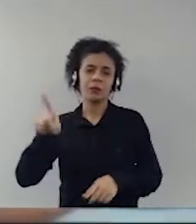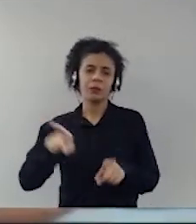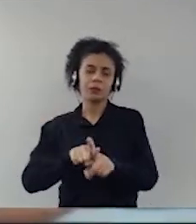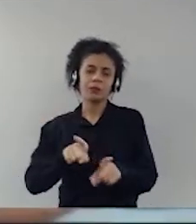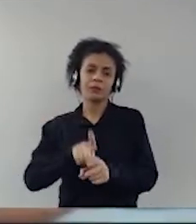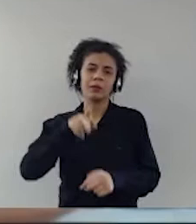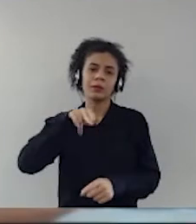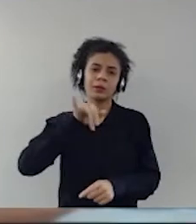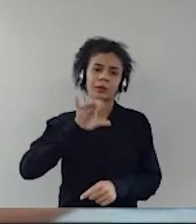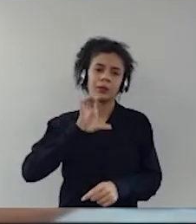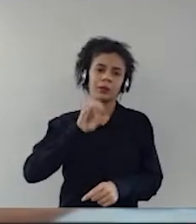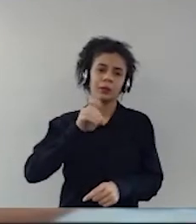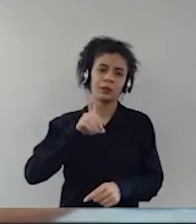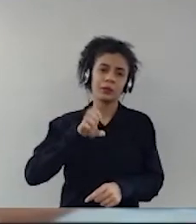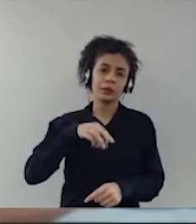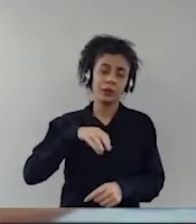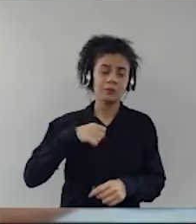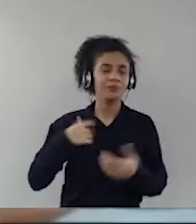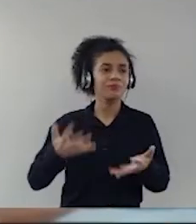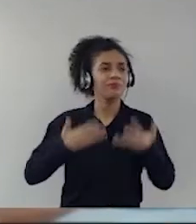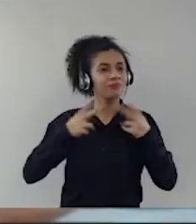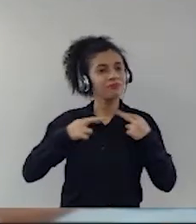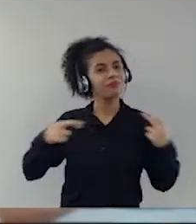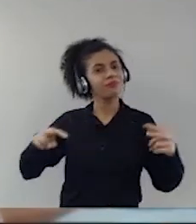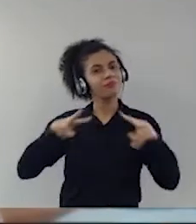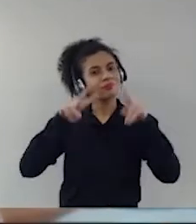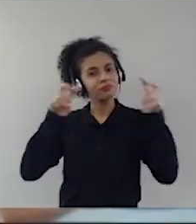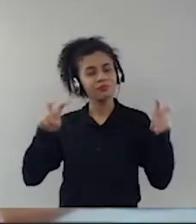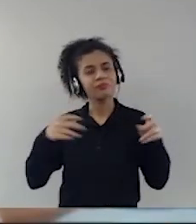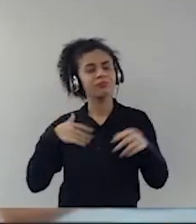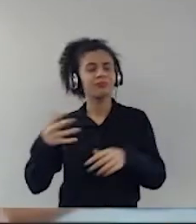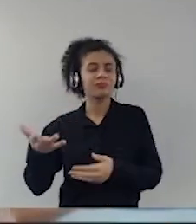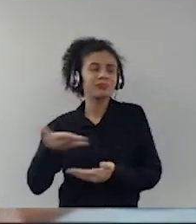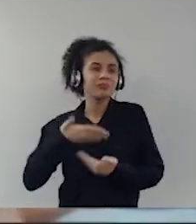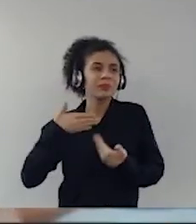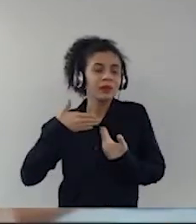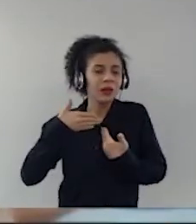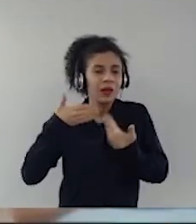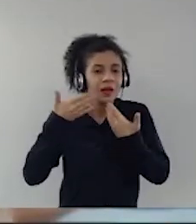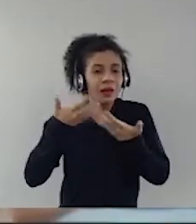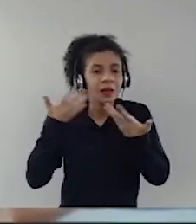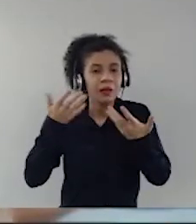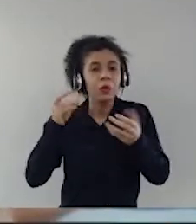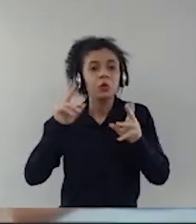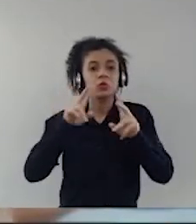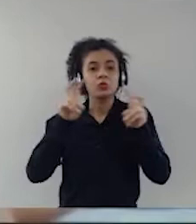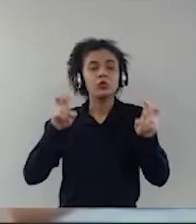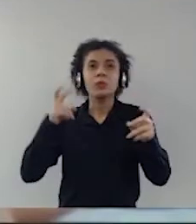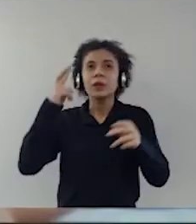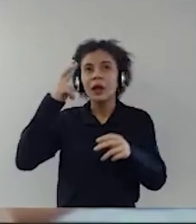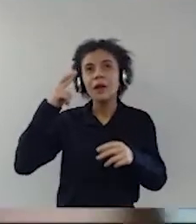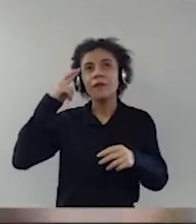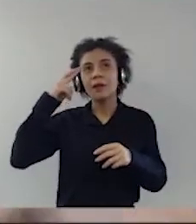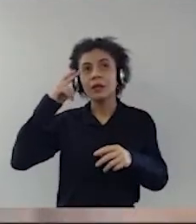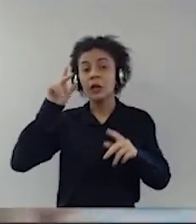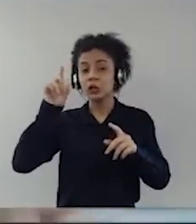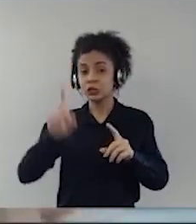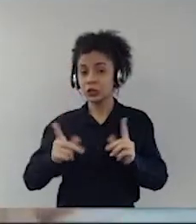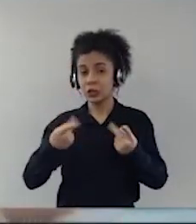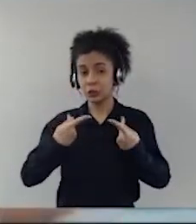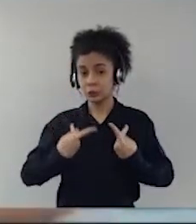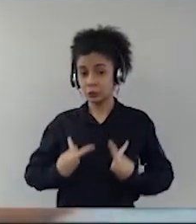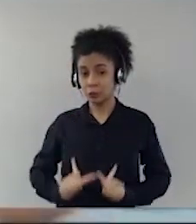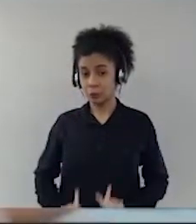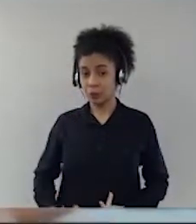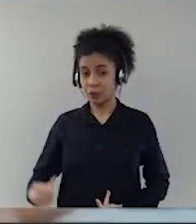alegria compartilhar essa mesa com vocês, compartilhar a reflexão sobre direitos humanos e o novo, vou